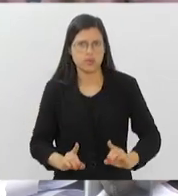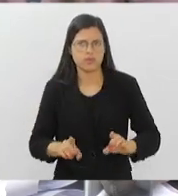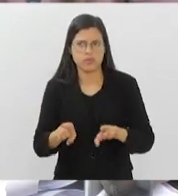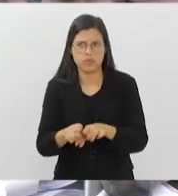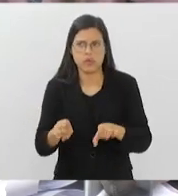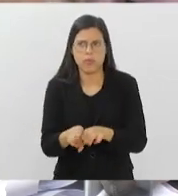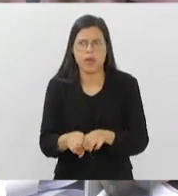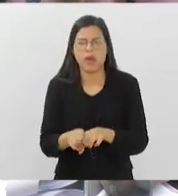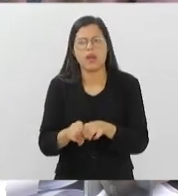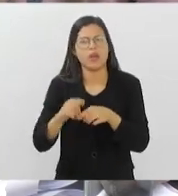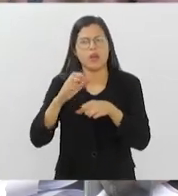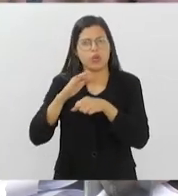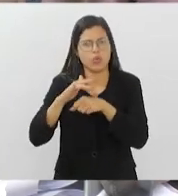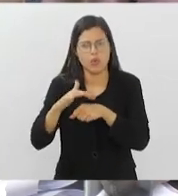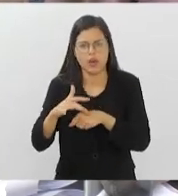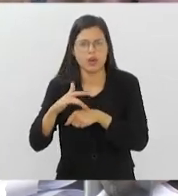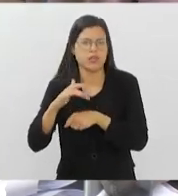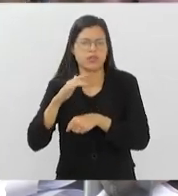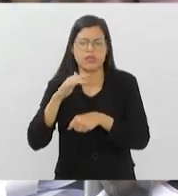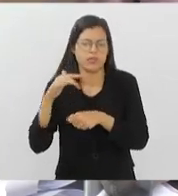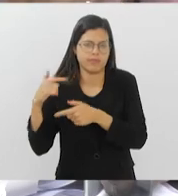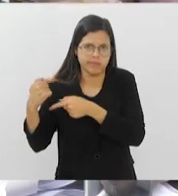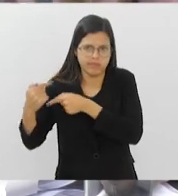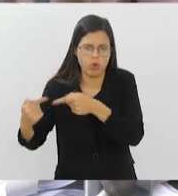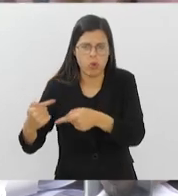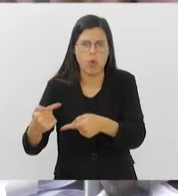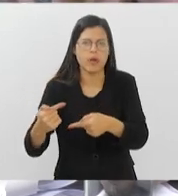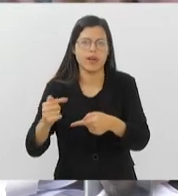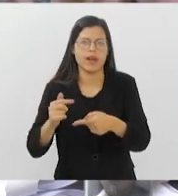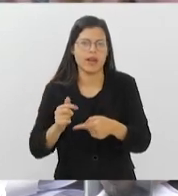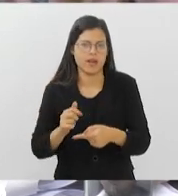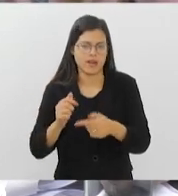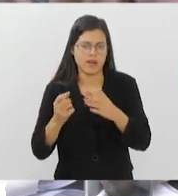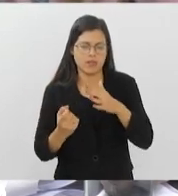doenças crônicas graves, aí está correto. Então, eu incluiria